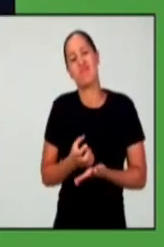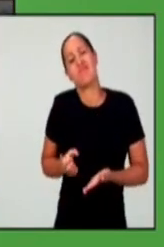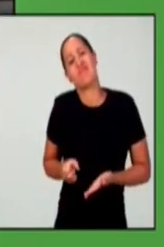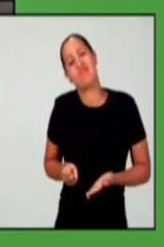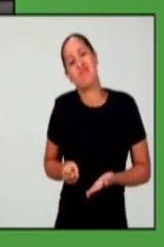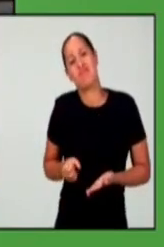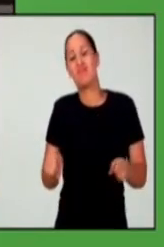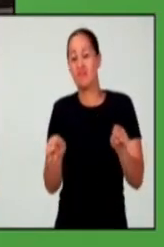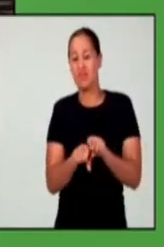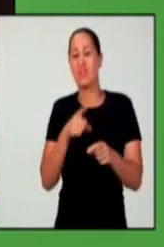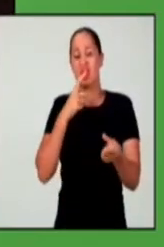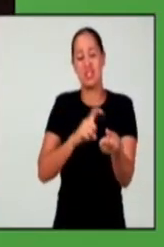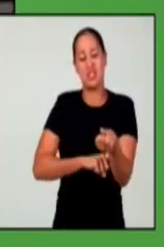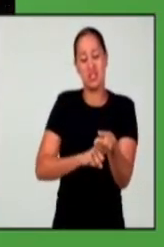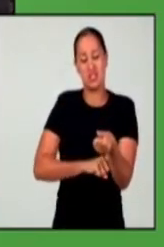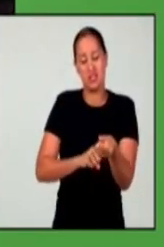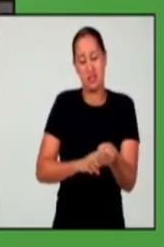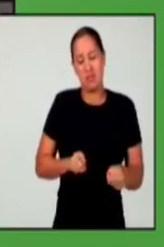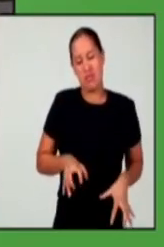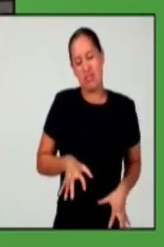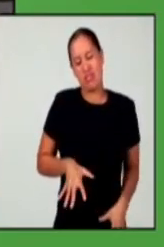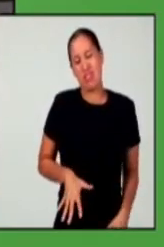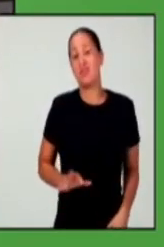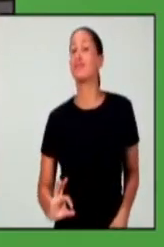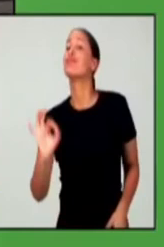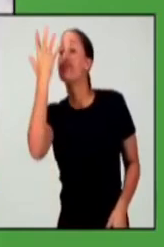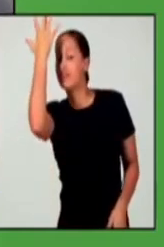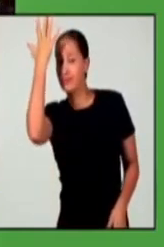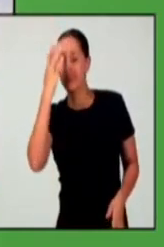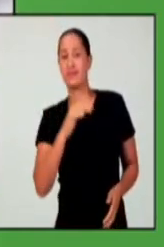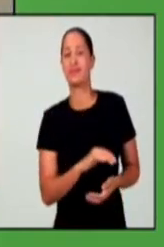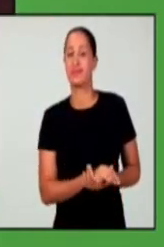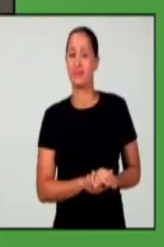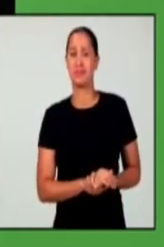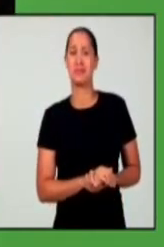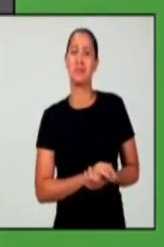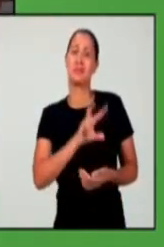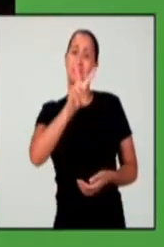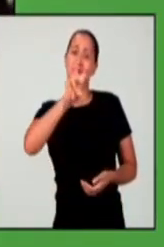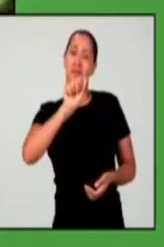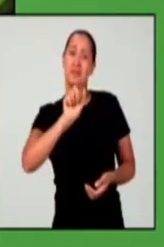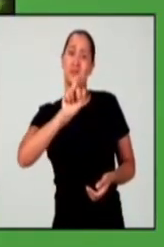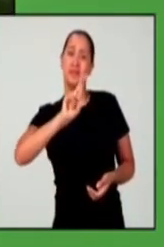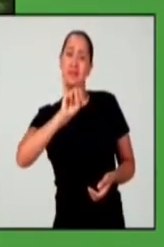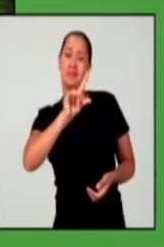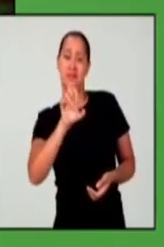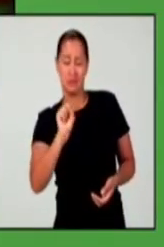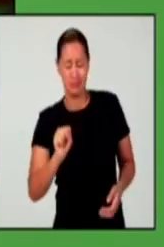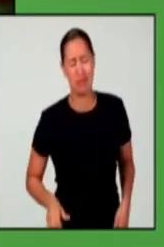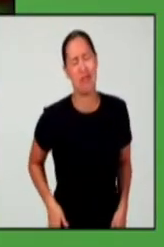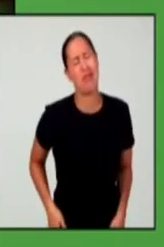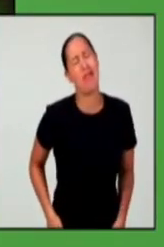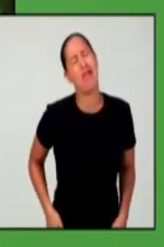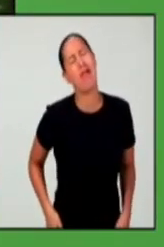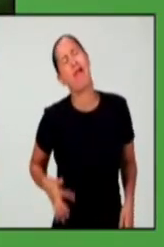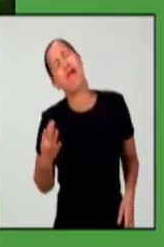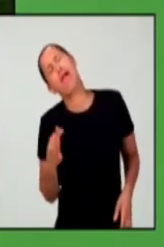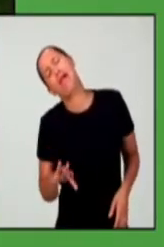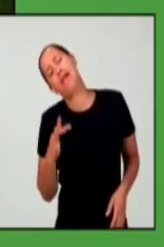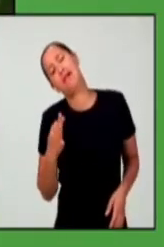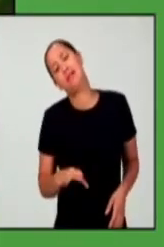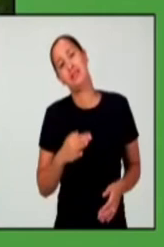mal. Isso também faz o sangue se acumular. E o resultado é... varizes. Oh, meu Deus do